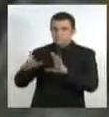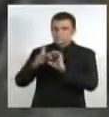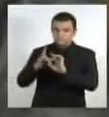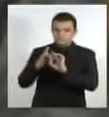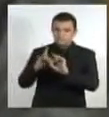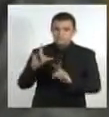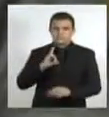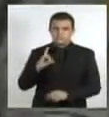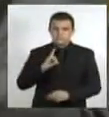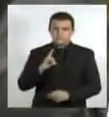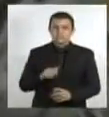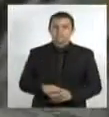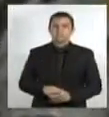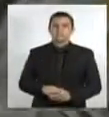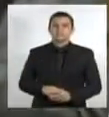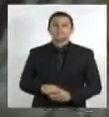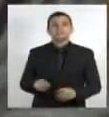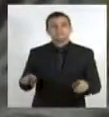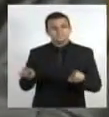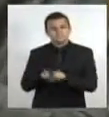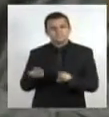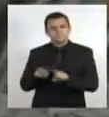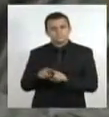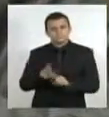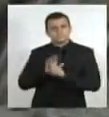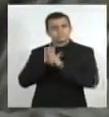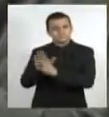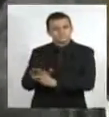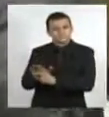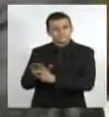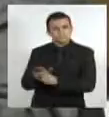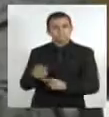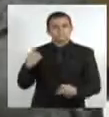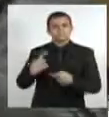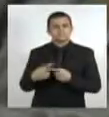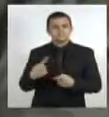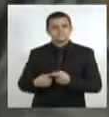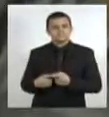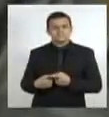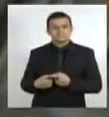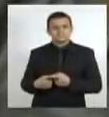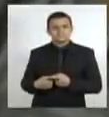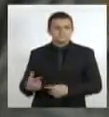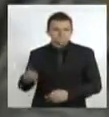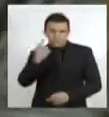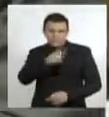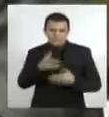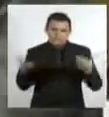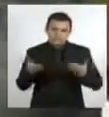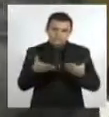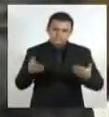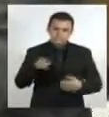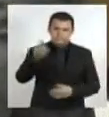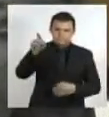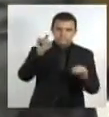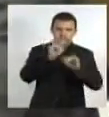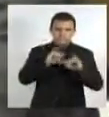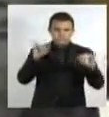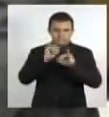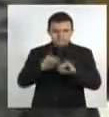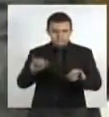penitenciários vem também somando para que esse resultado que Vossa Excelência acaba de